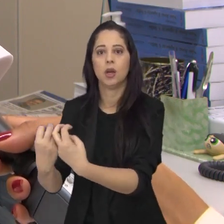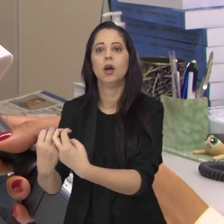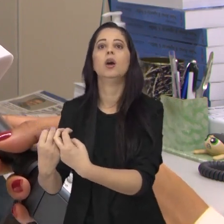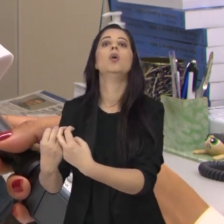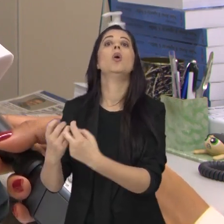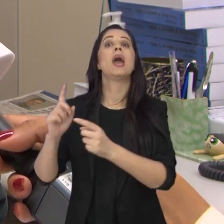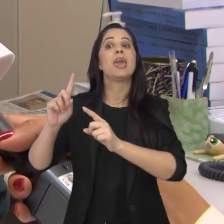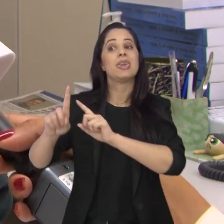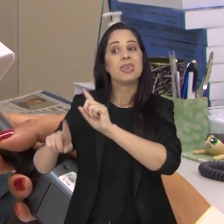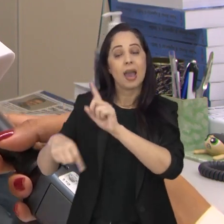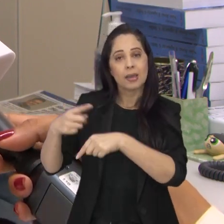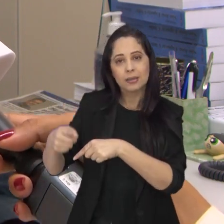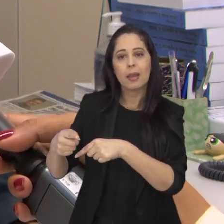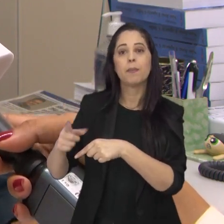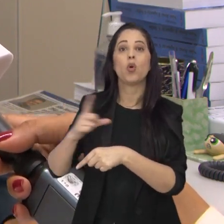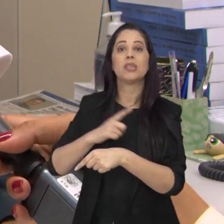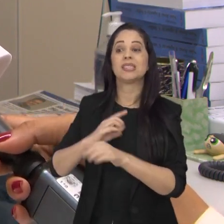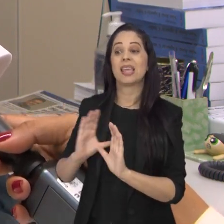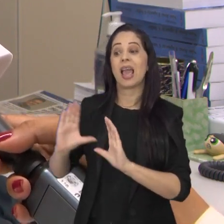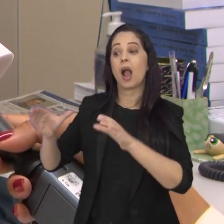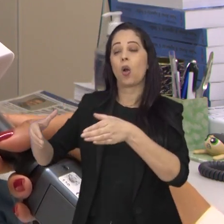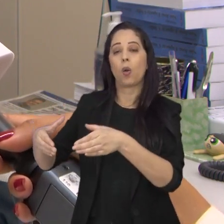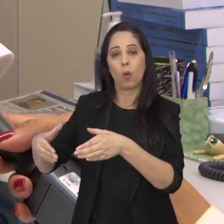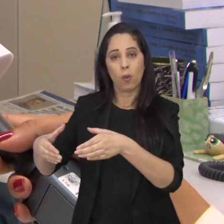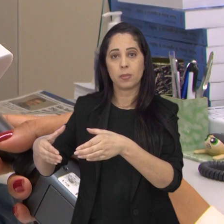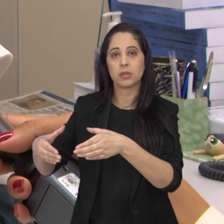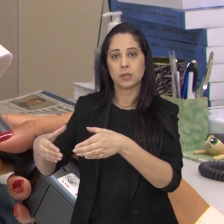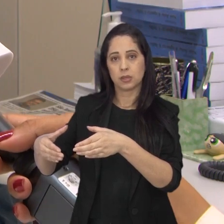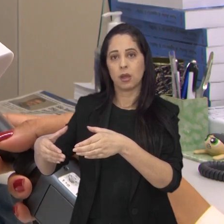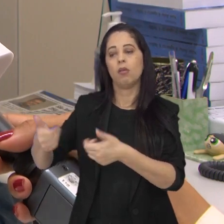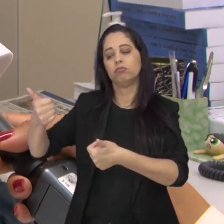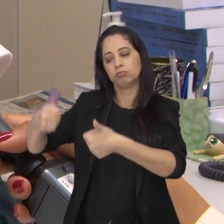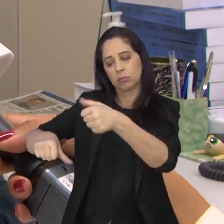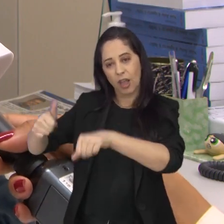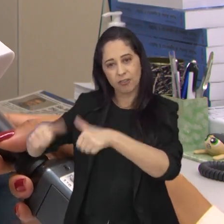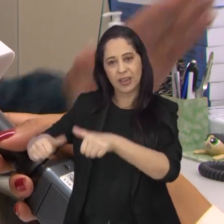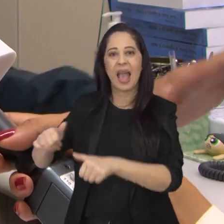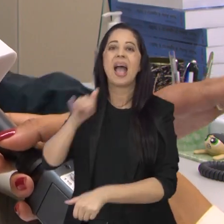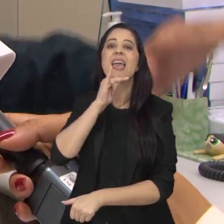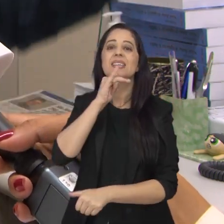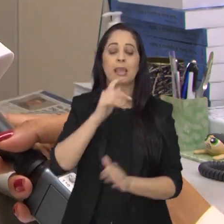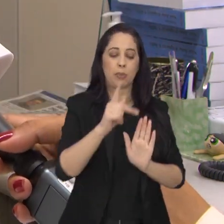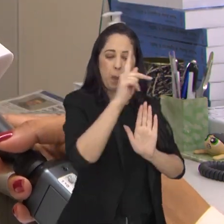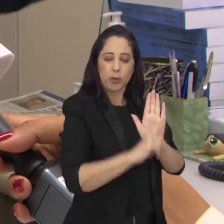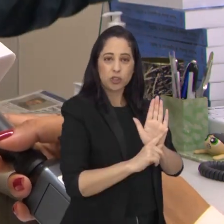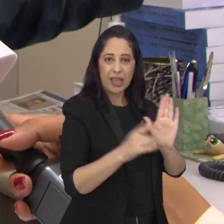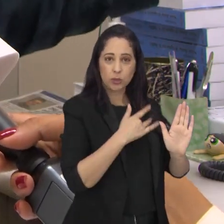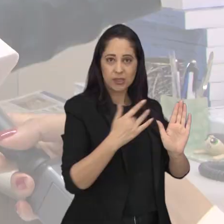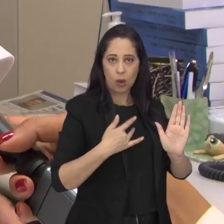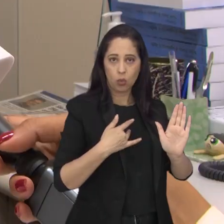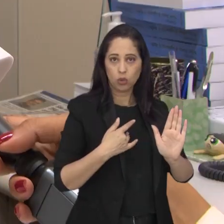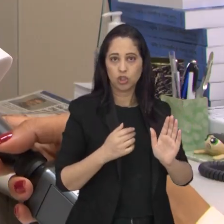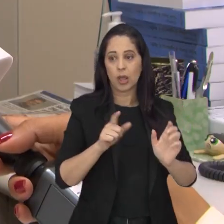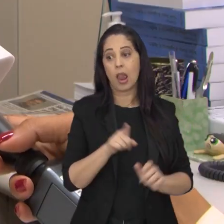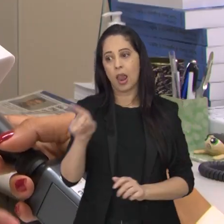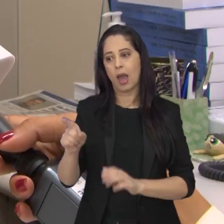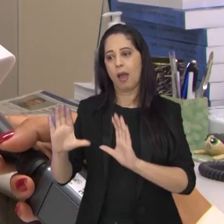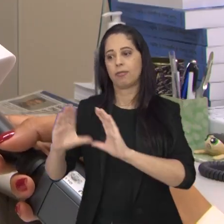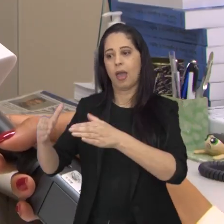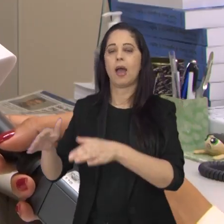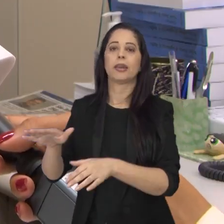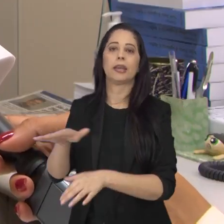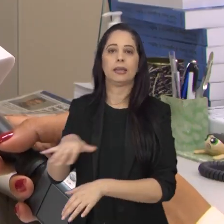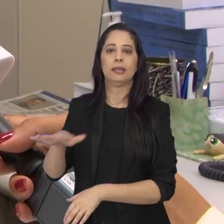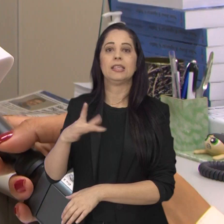projeto ele vai para uma comissão técnica da área determinada, de saúde, vai para a área de saúde. Depois de todos os